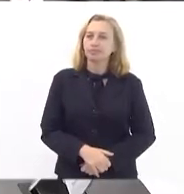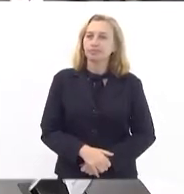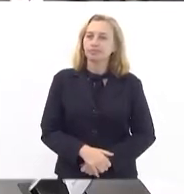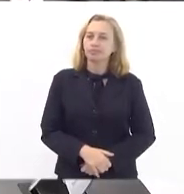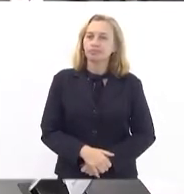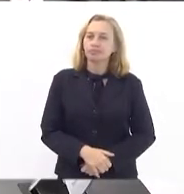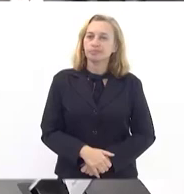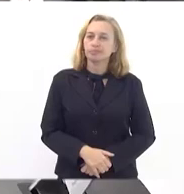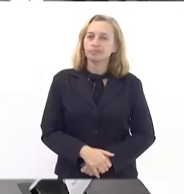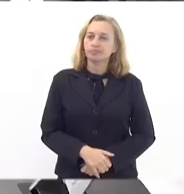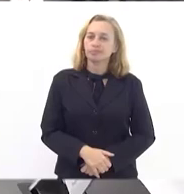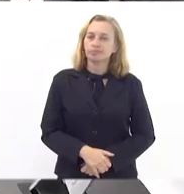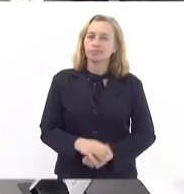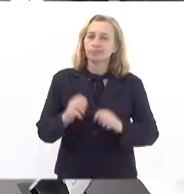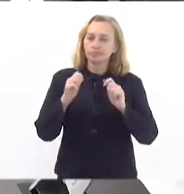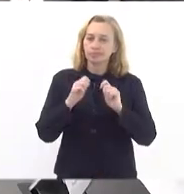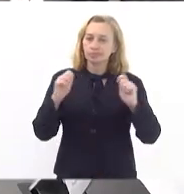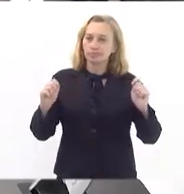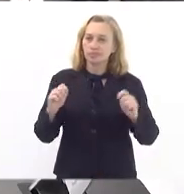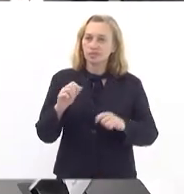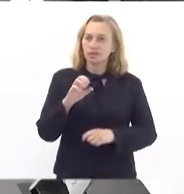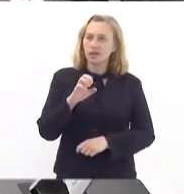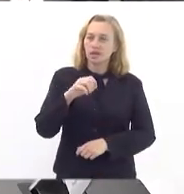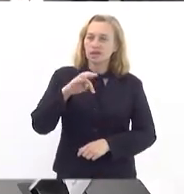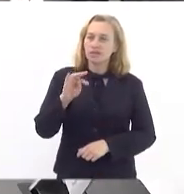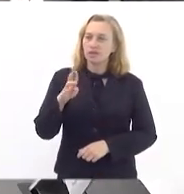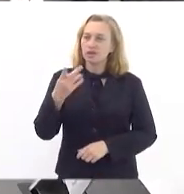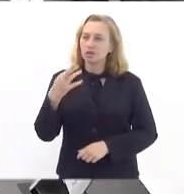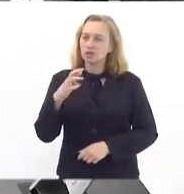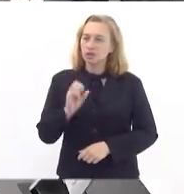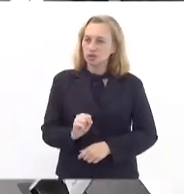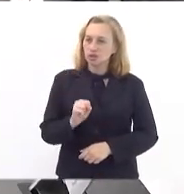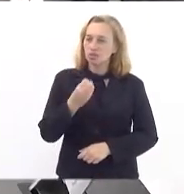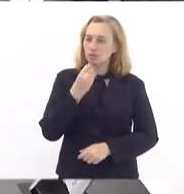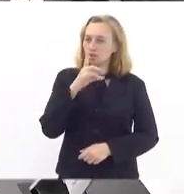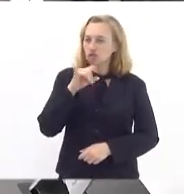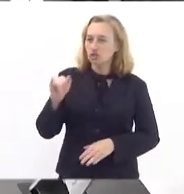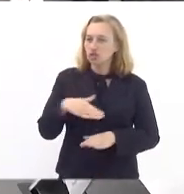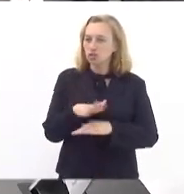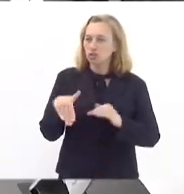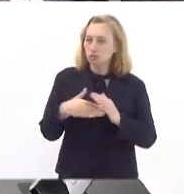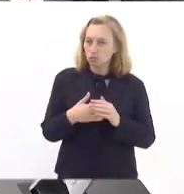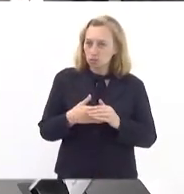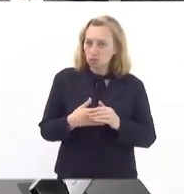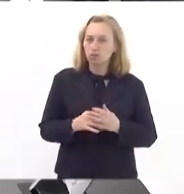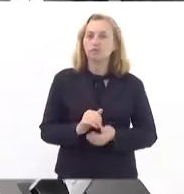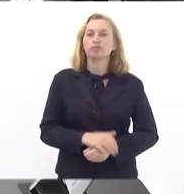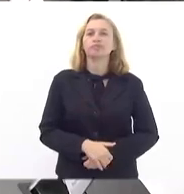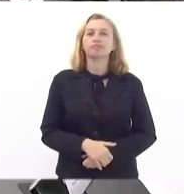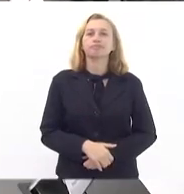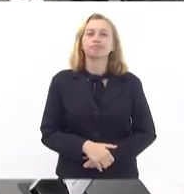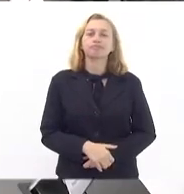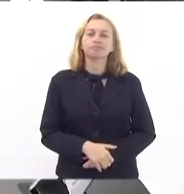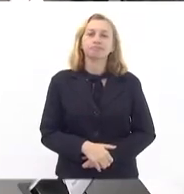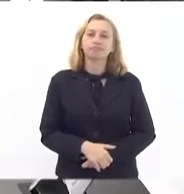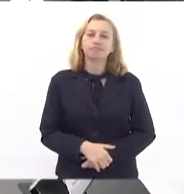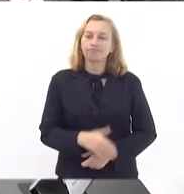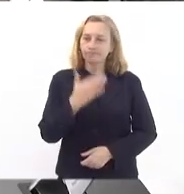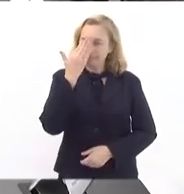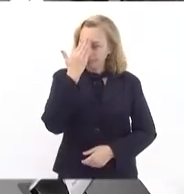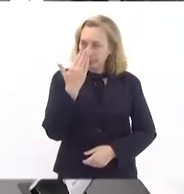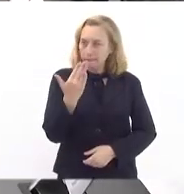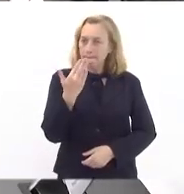a associação de recicladores bom dia a todos gostaria de cumprimentar a todos os presentes e